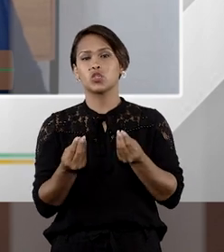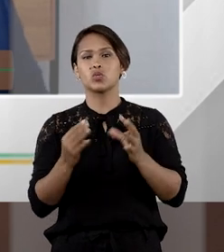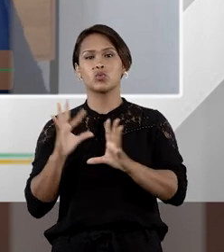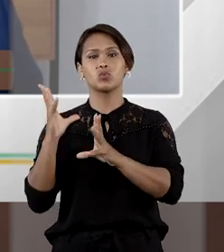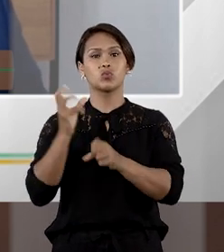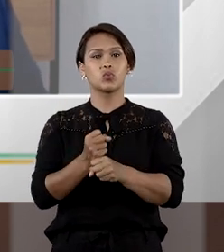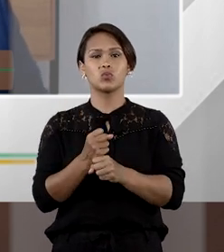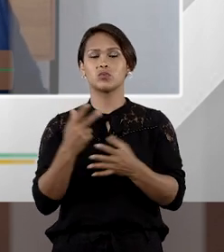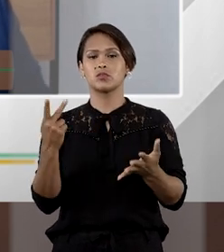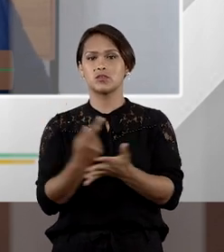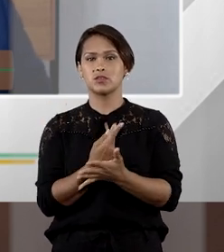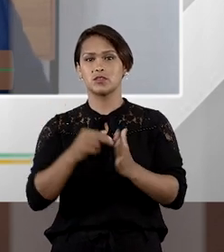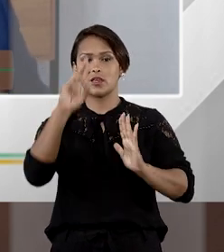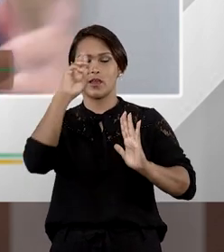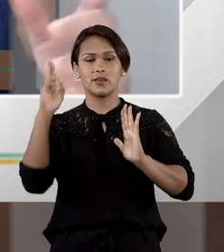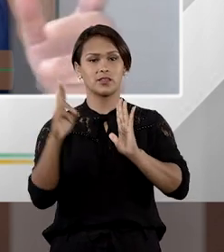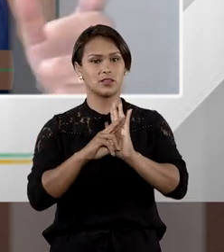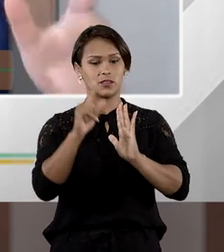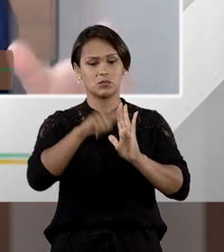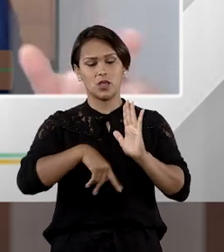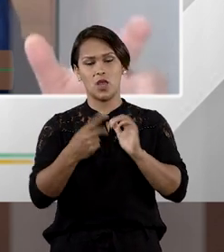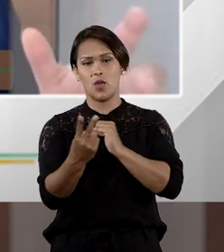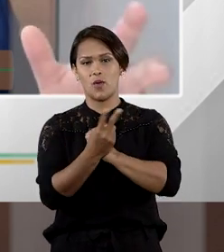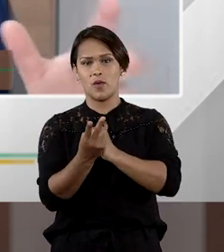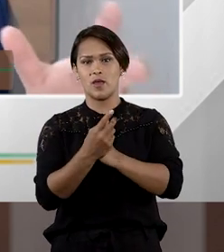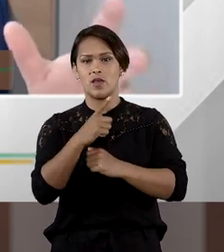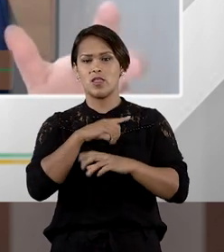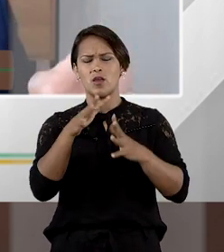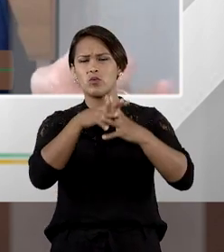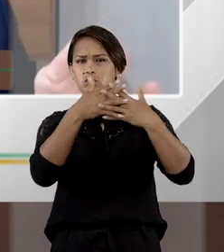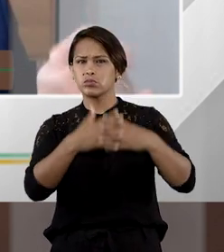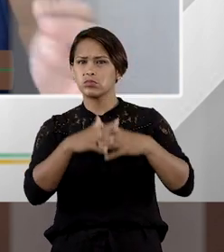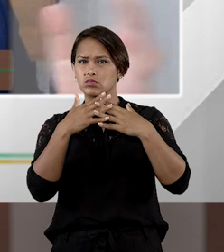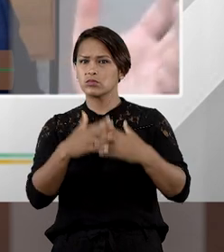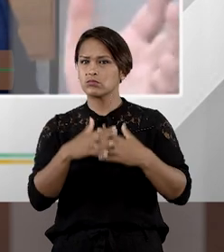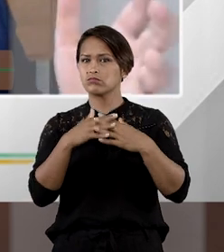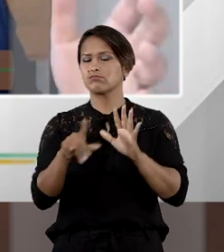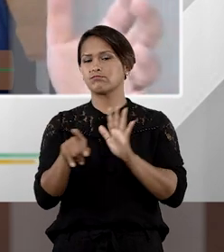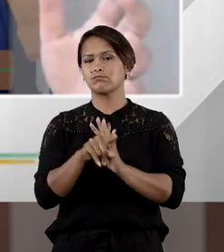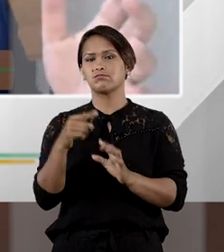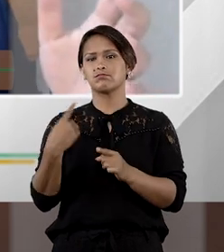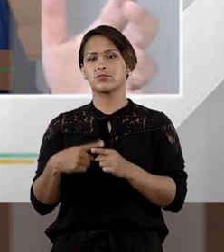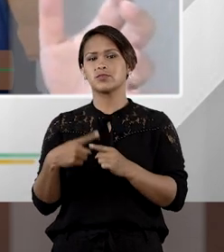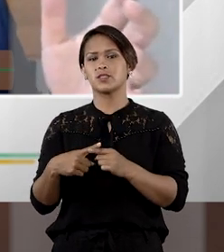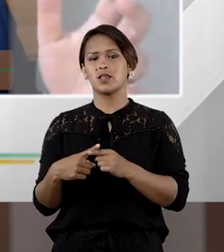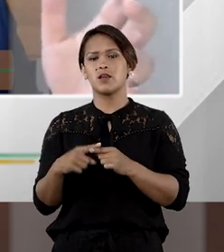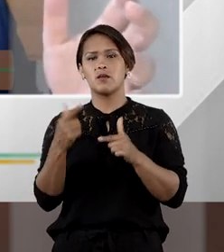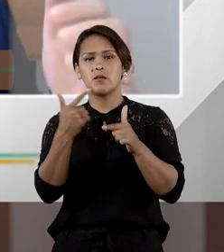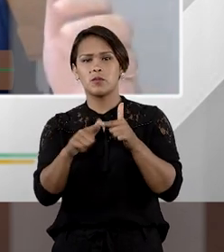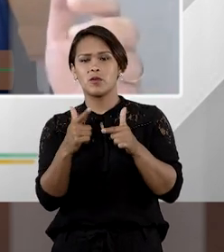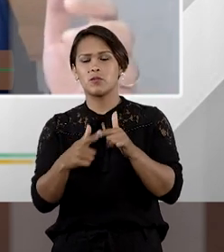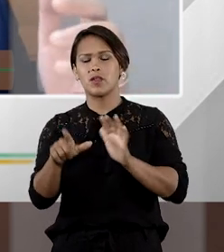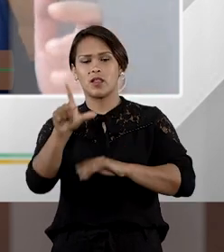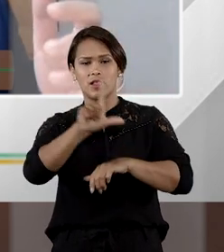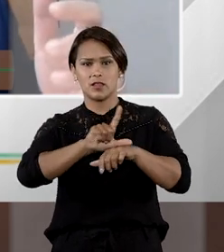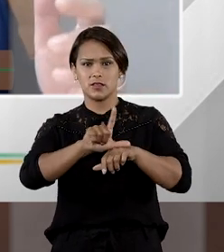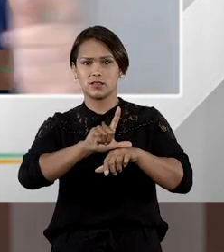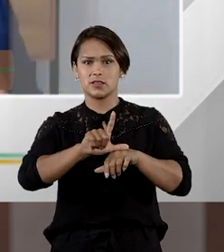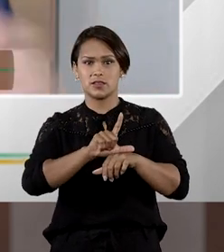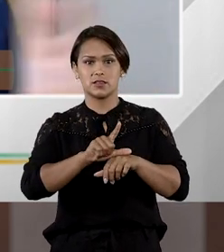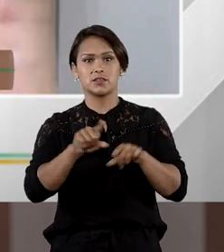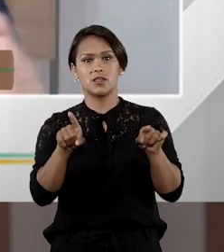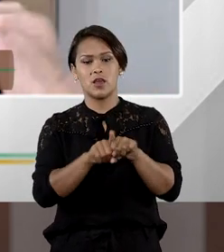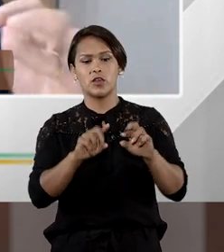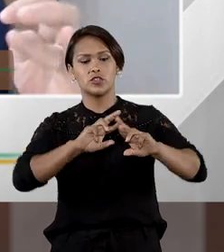concreta. E a respeito da guarda, existe, na verdade, uma confusão, né, por conta de problemas da legislação,